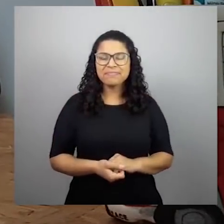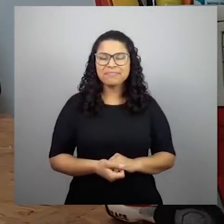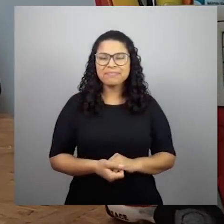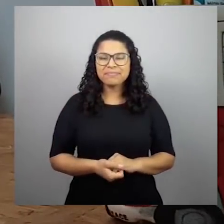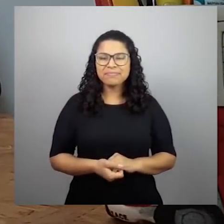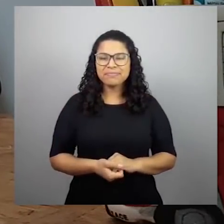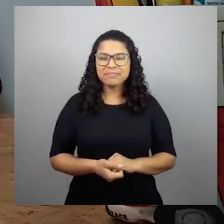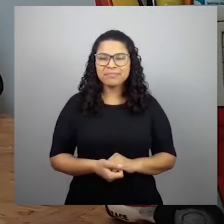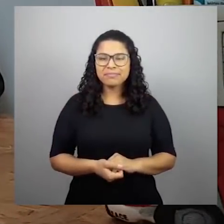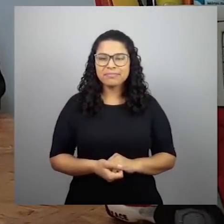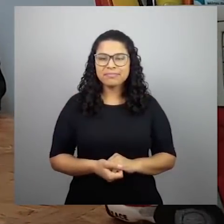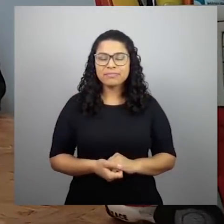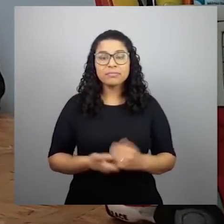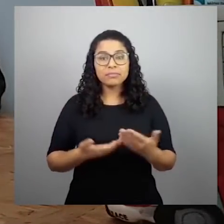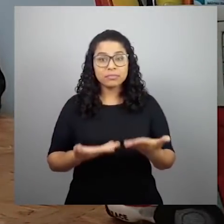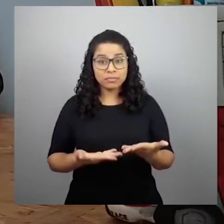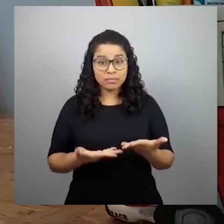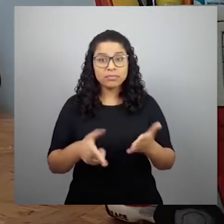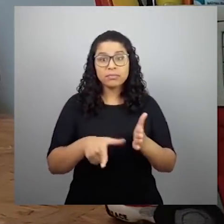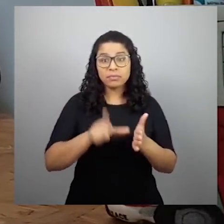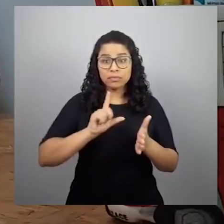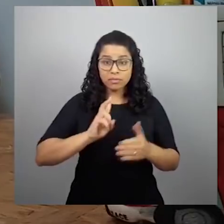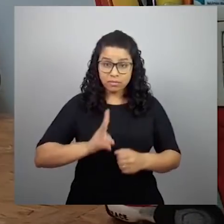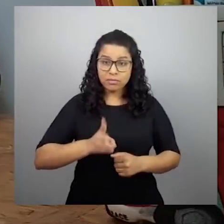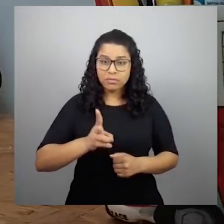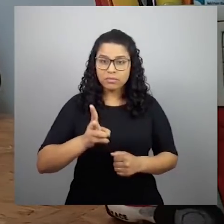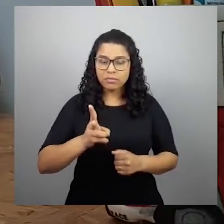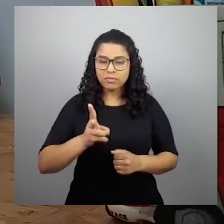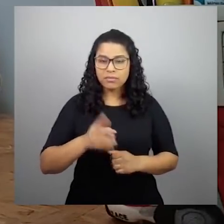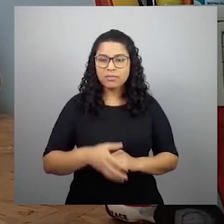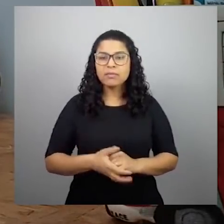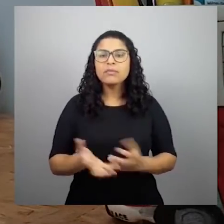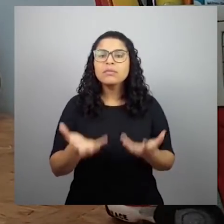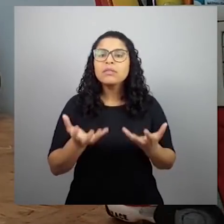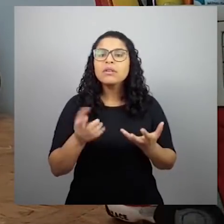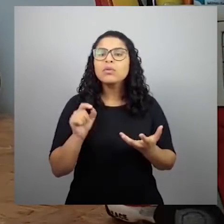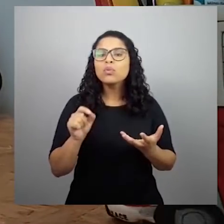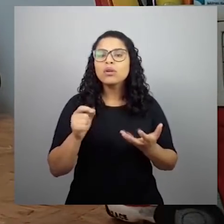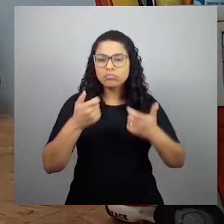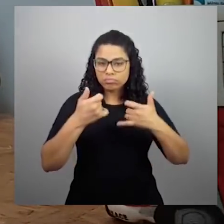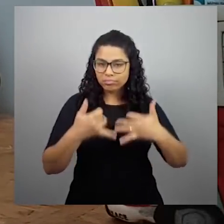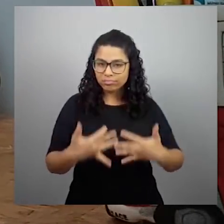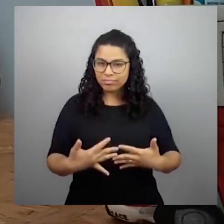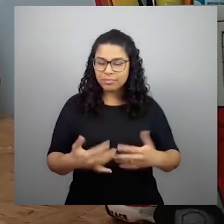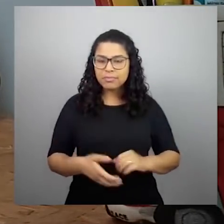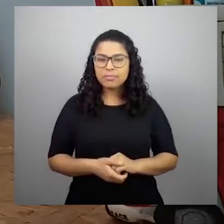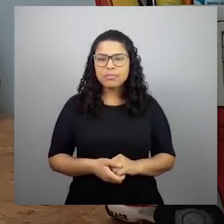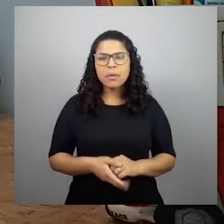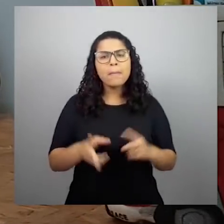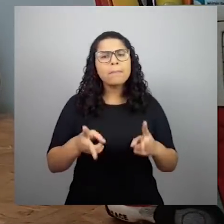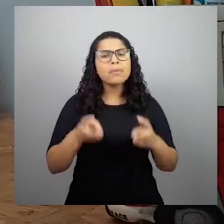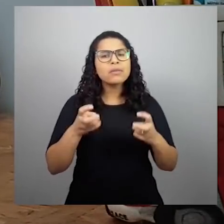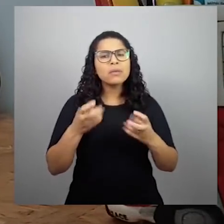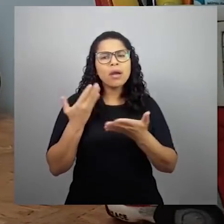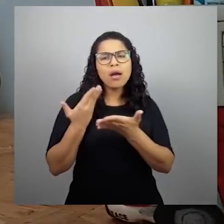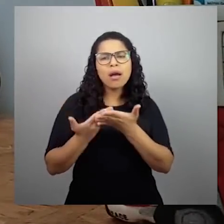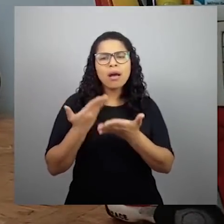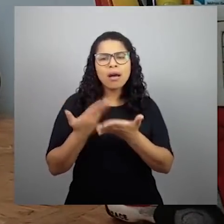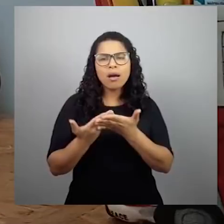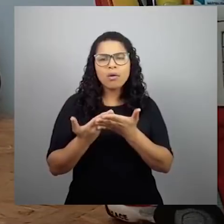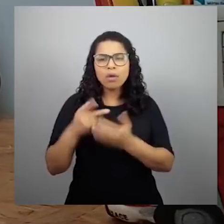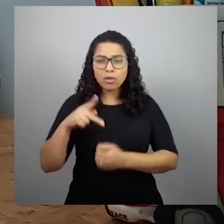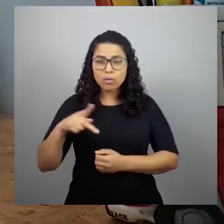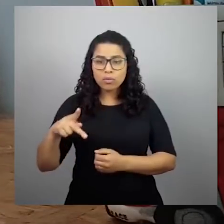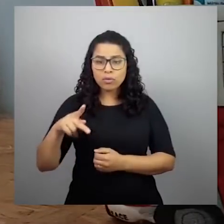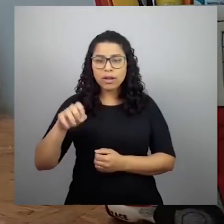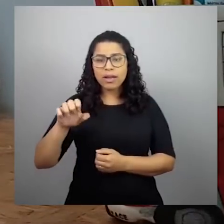Bom, antes da gente continuar a nossa conversa, eu queria comentar uma coisa com vocês. Vocês repararam que a professora Elaine,